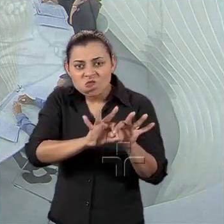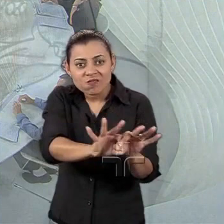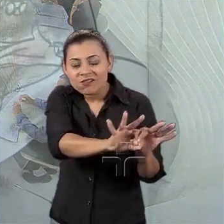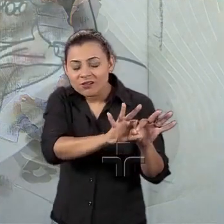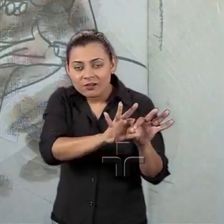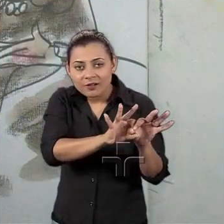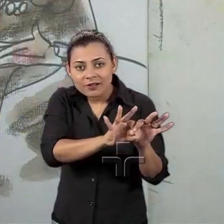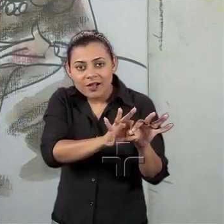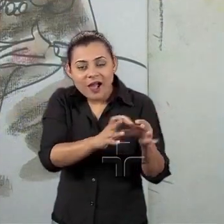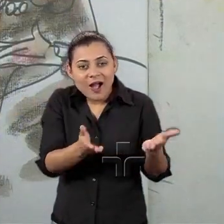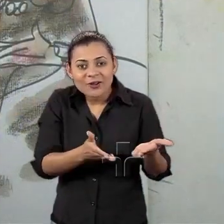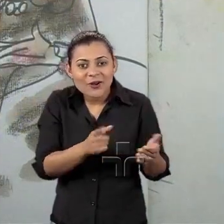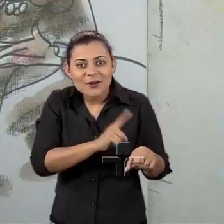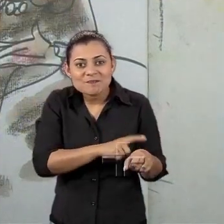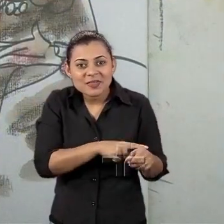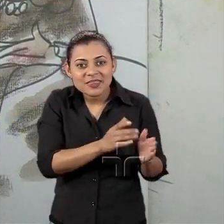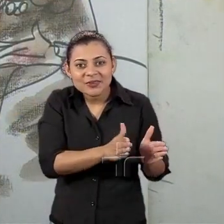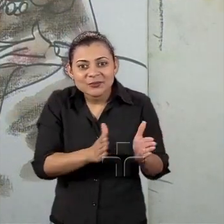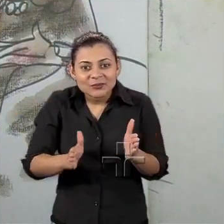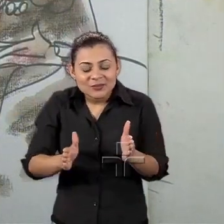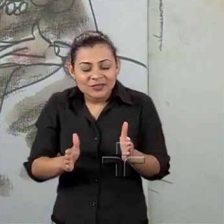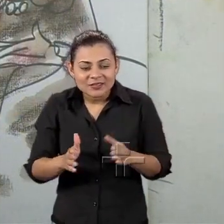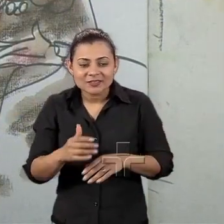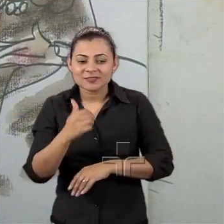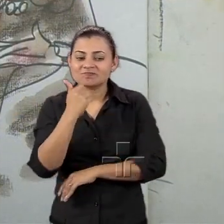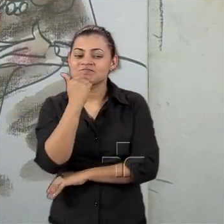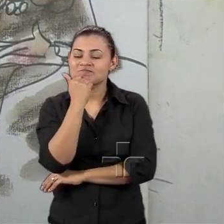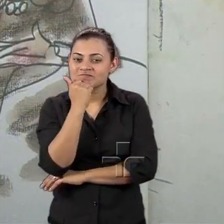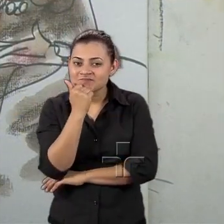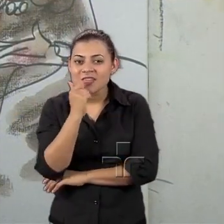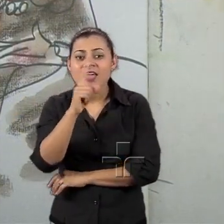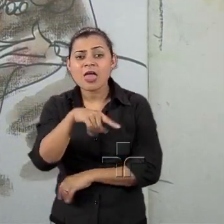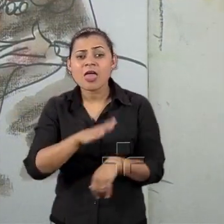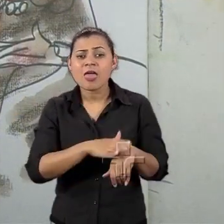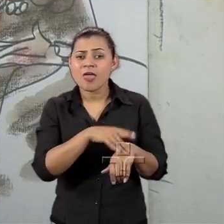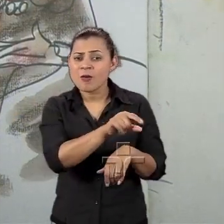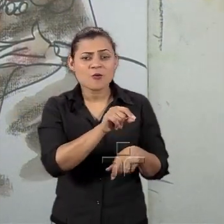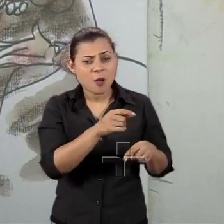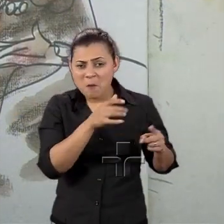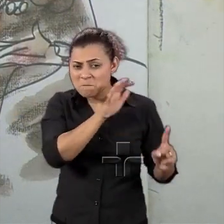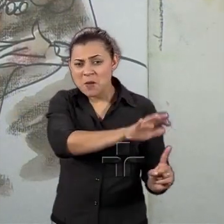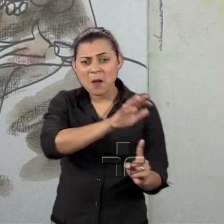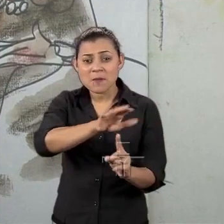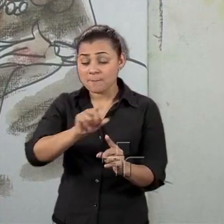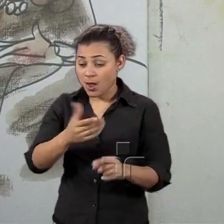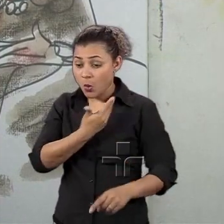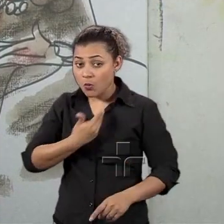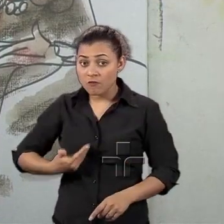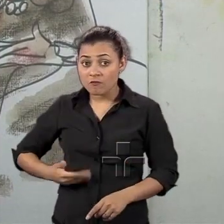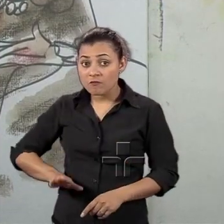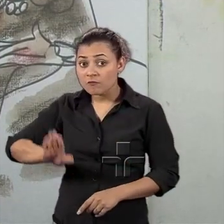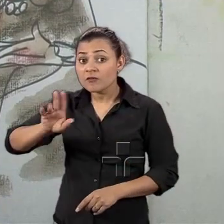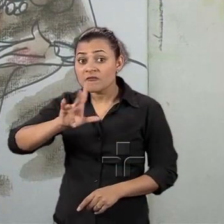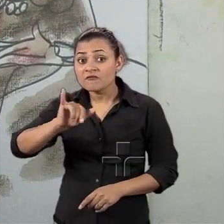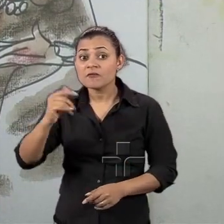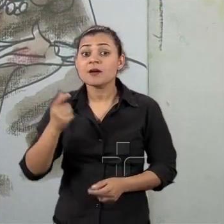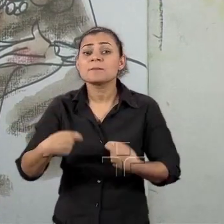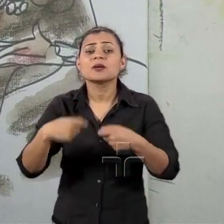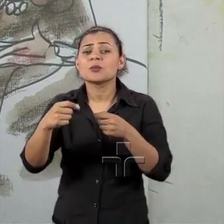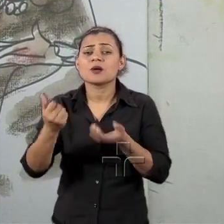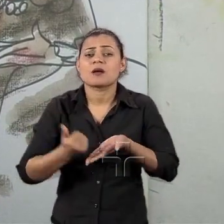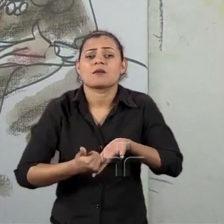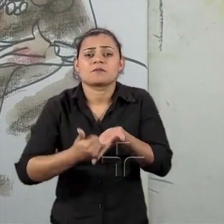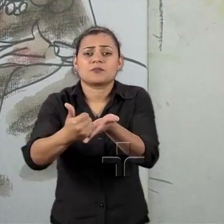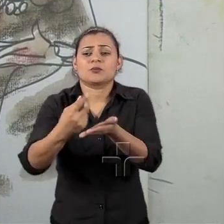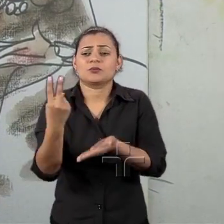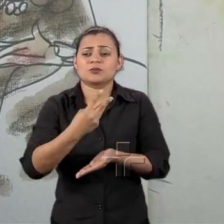já nesse processo de... Então, serão os componentes do governo, porque vão precisar de apoios no segundo turno,